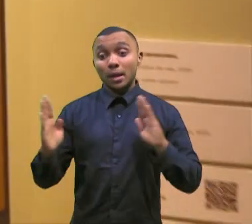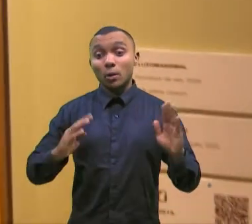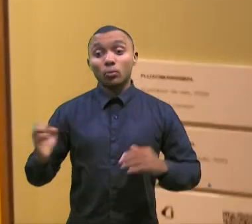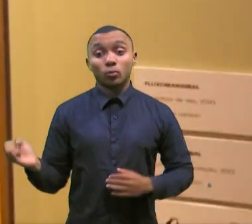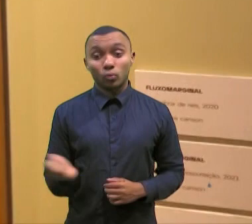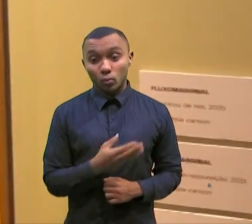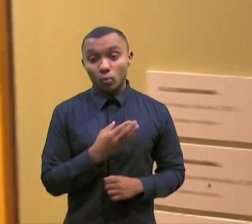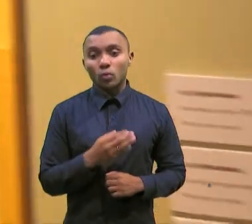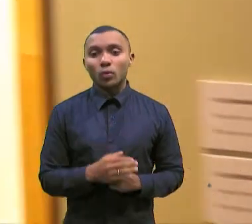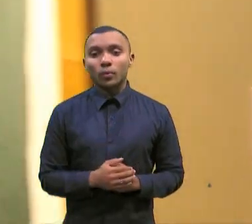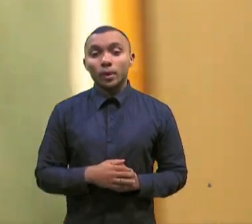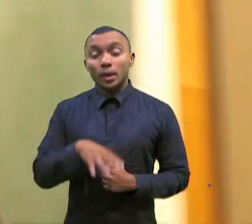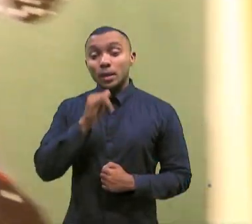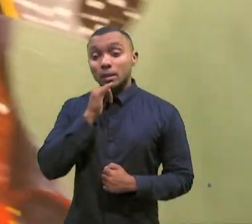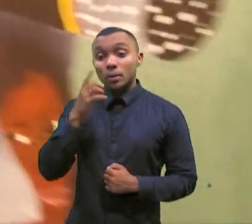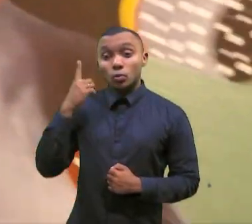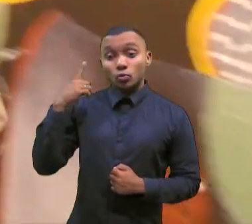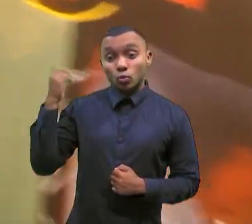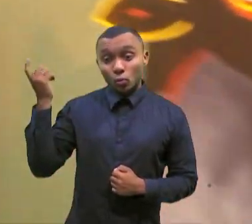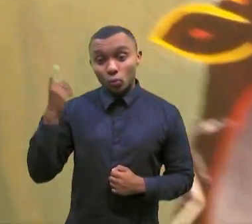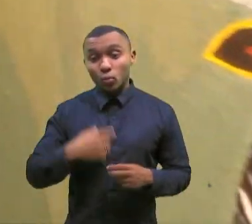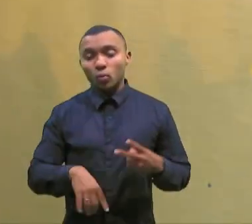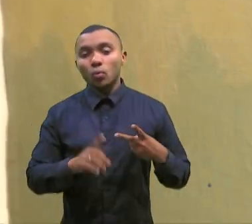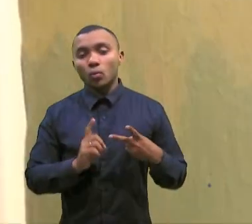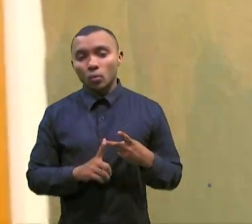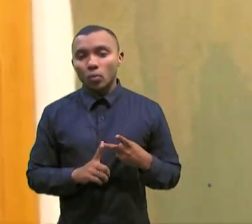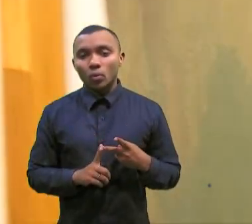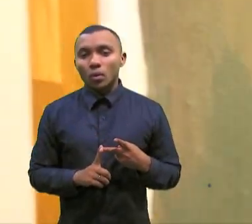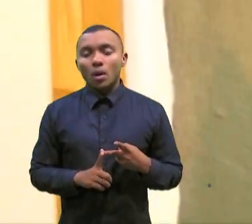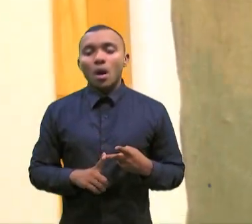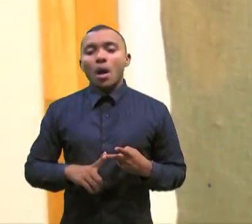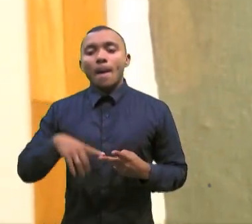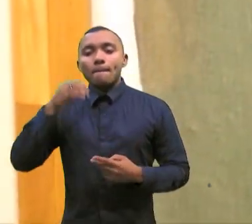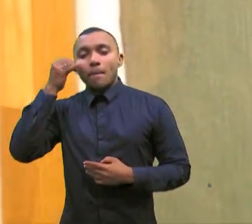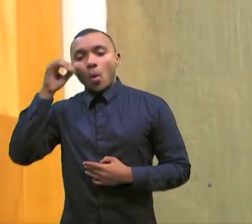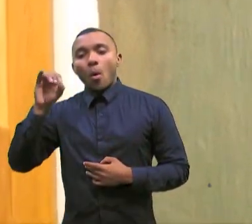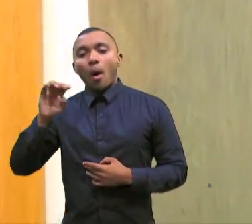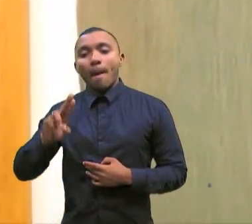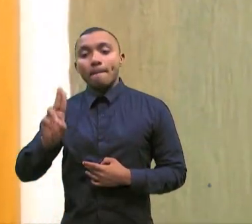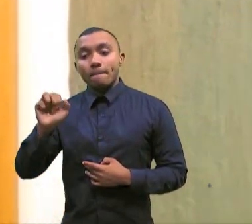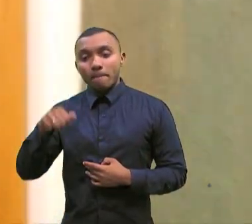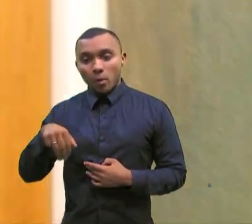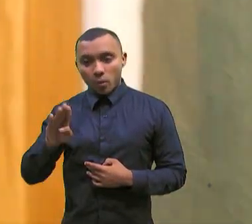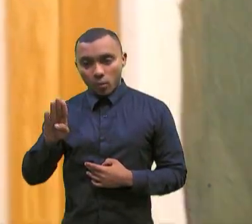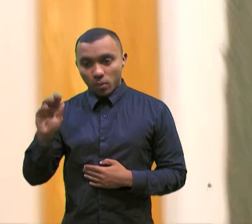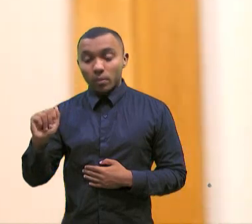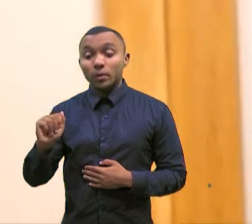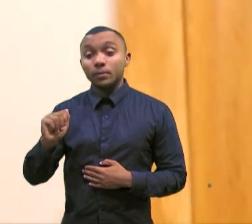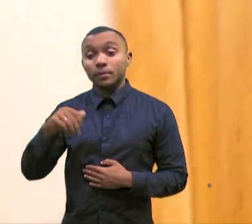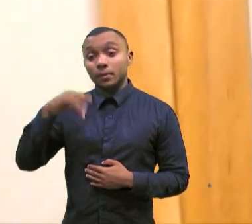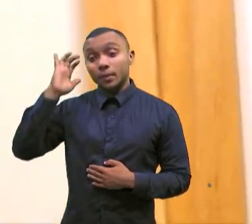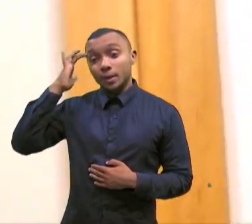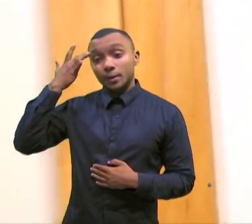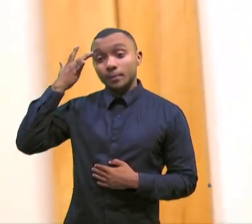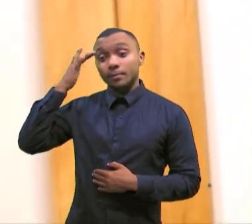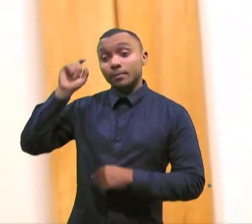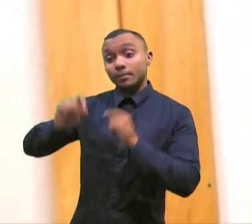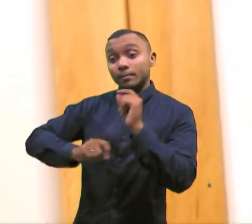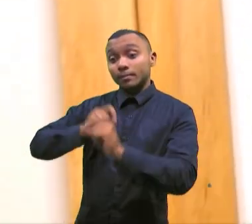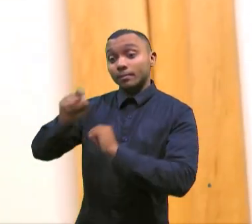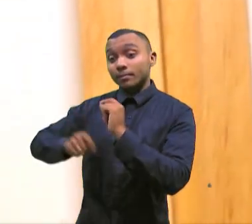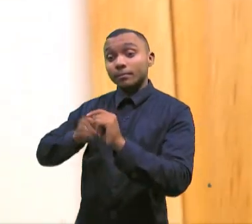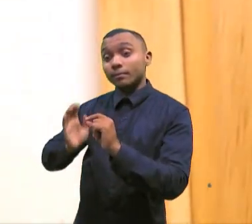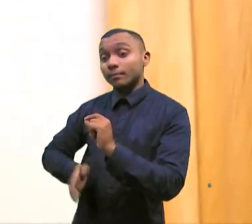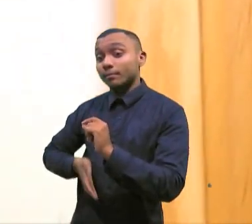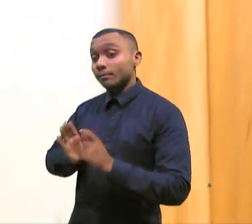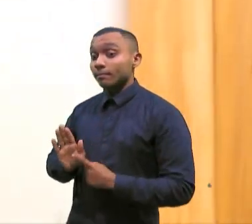com um som na mão, né? Assim, aqui também é o Bumba Meu Boi. Então, o Fluxo Marginal ele traz essas